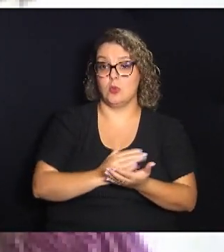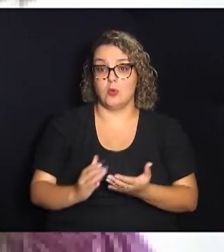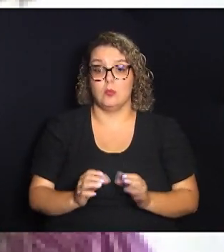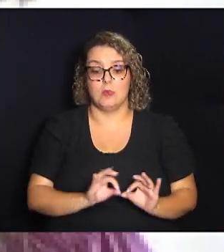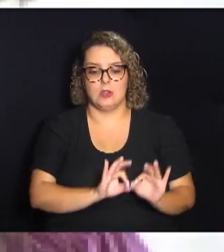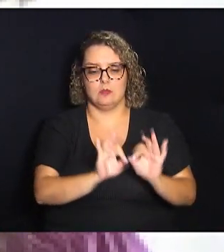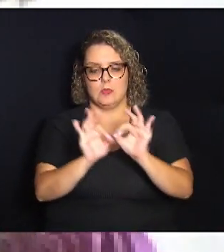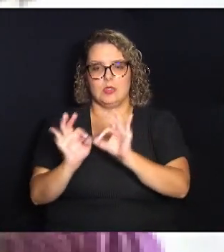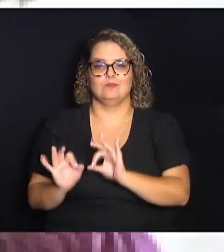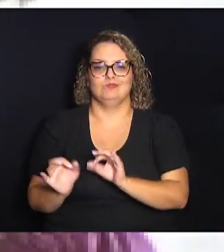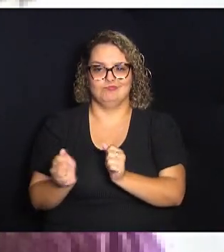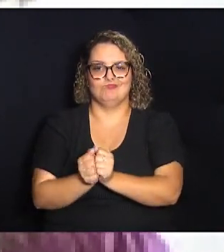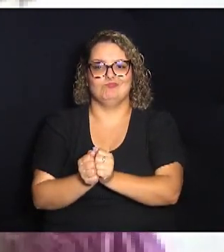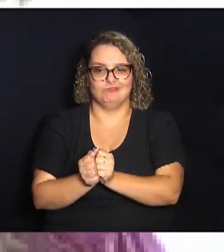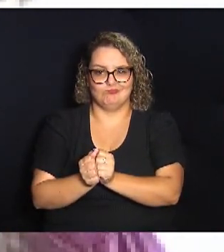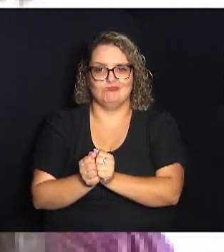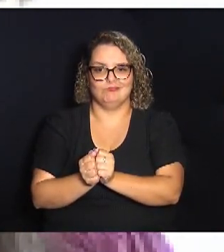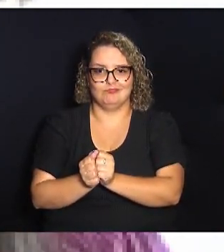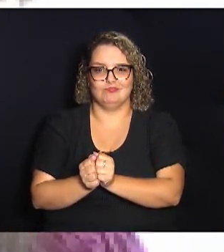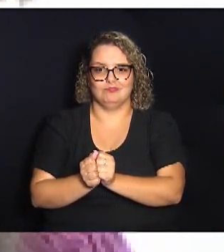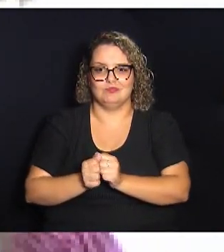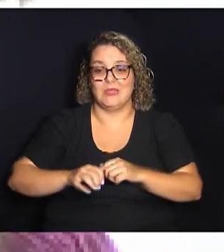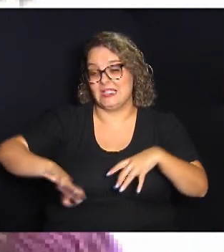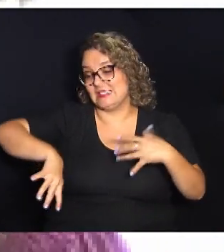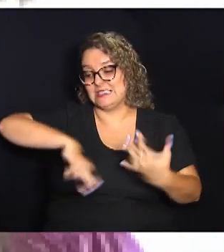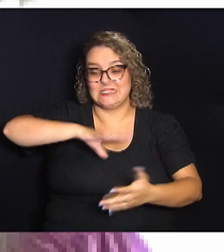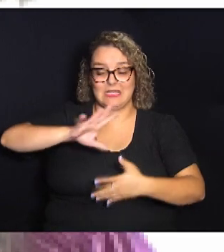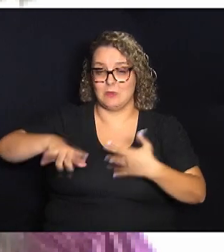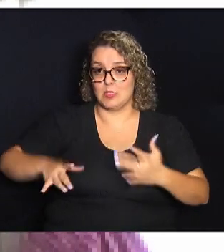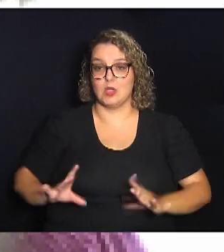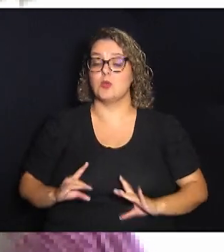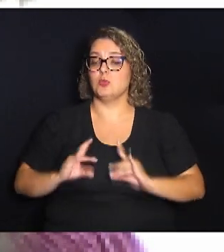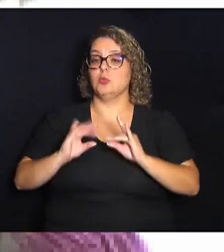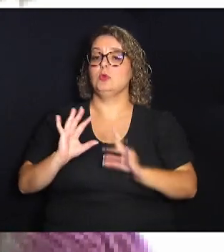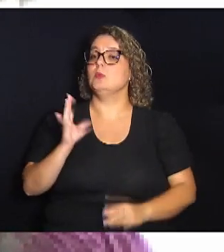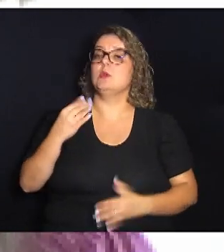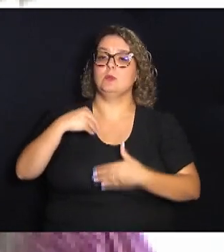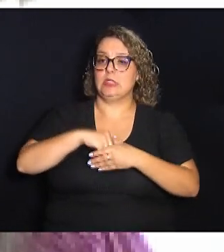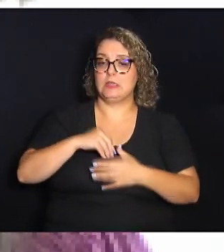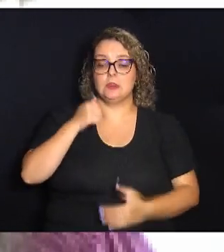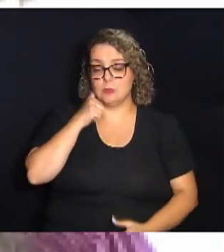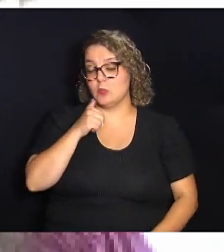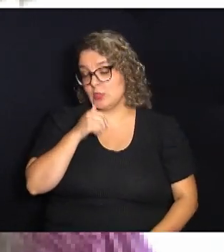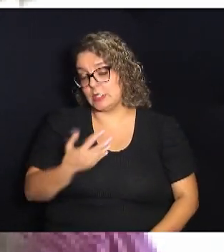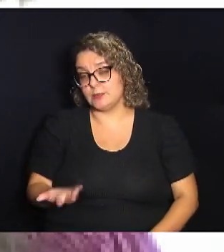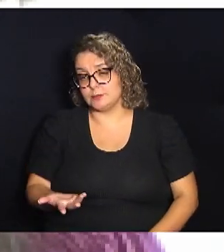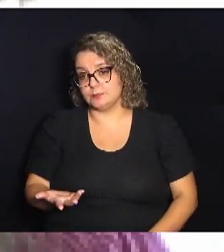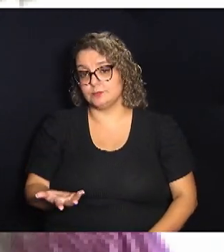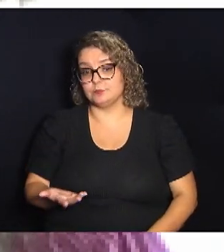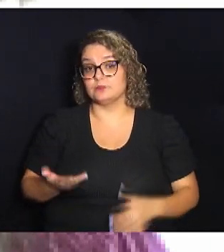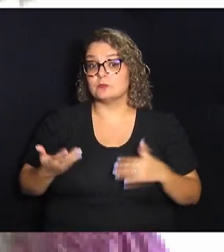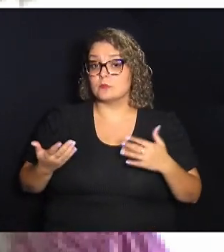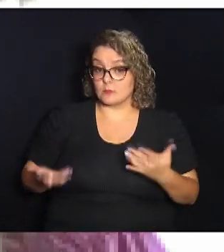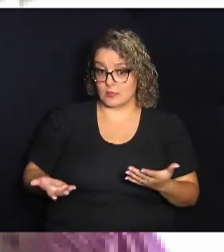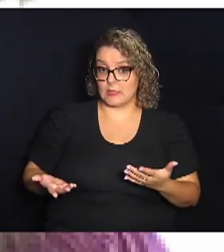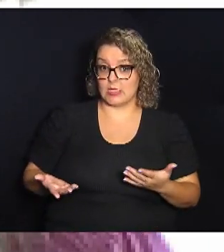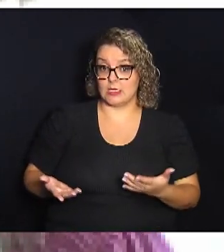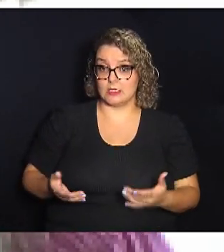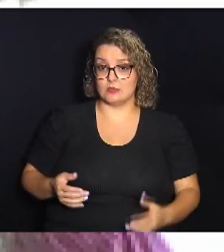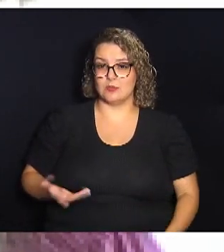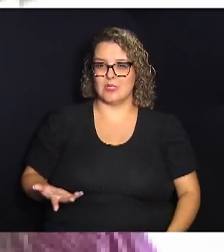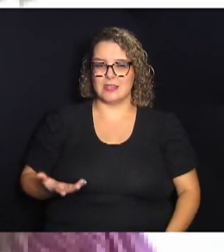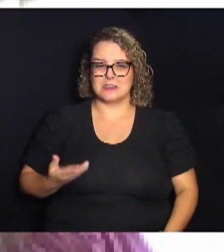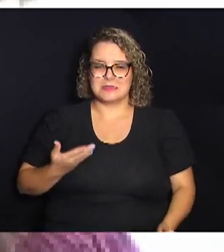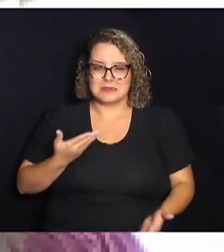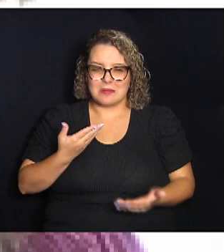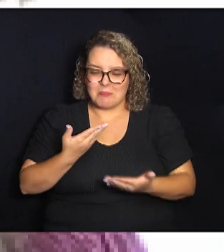acompanhar essa bagunça de hormônios que acontecem dentro da mulher, né? Então, acaba que esse